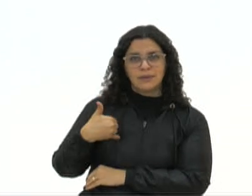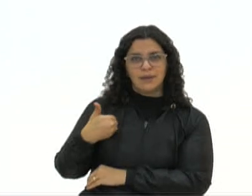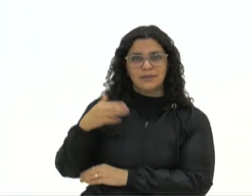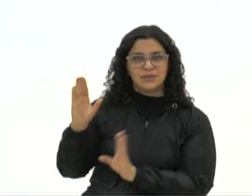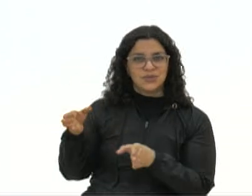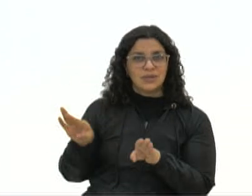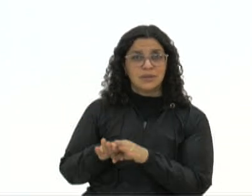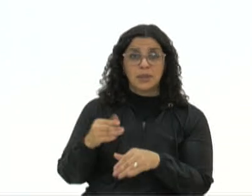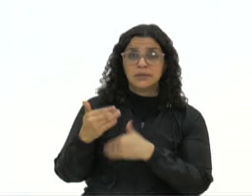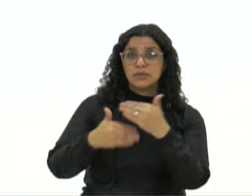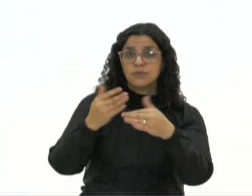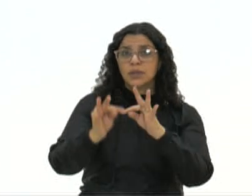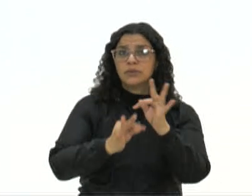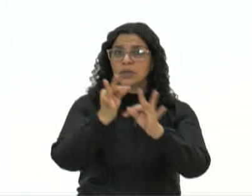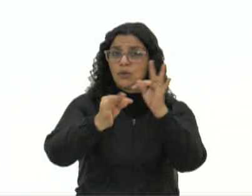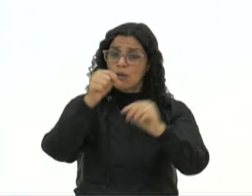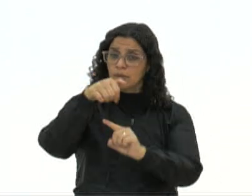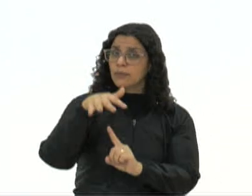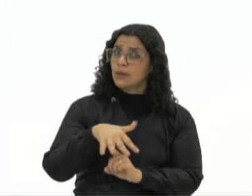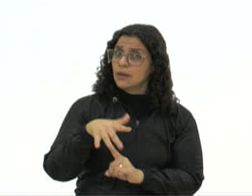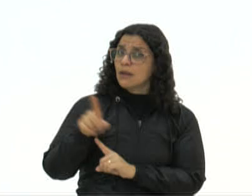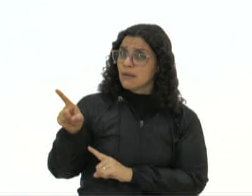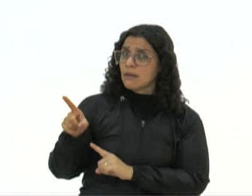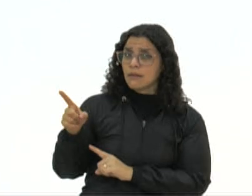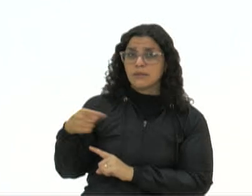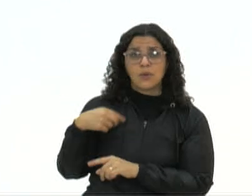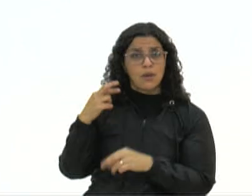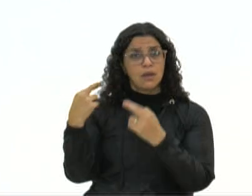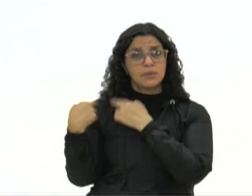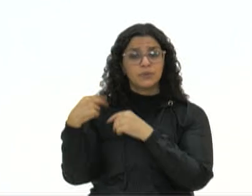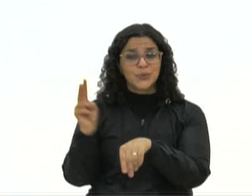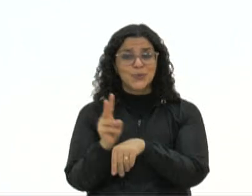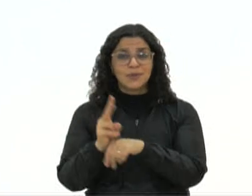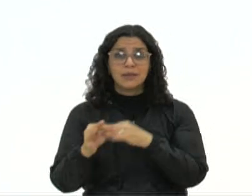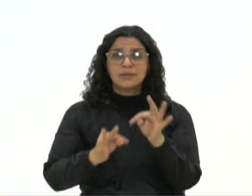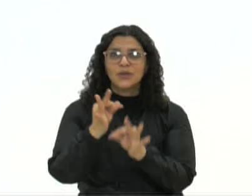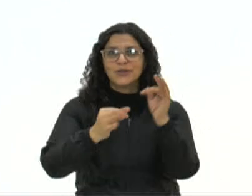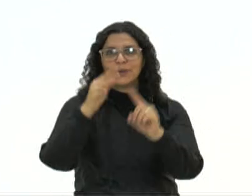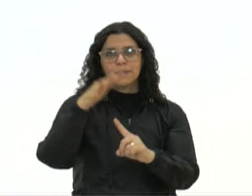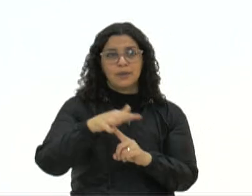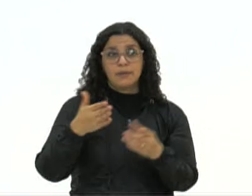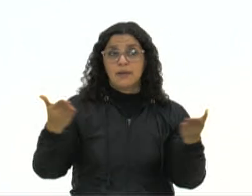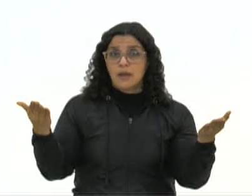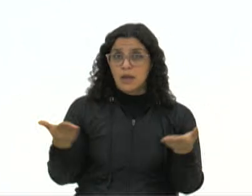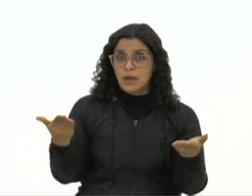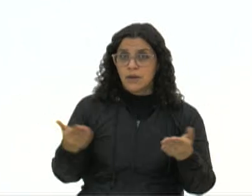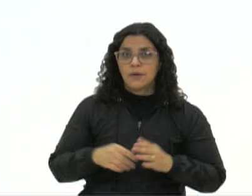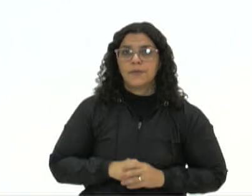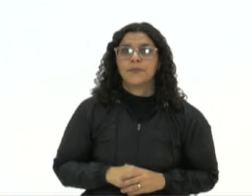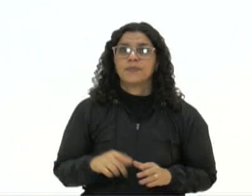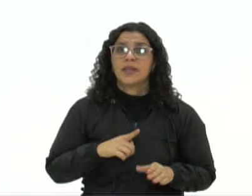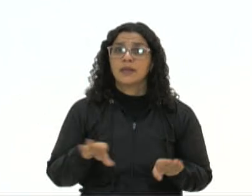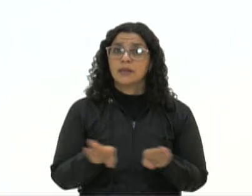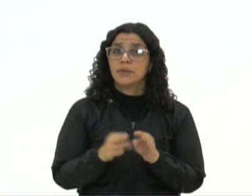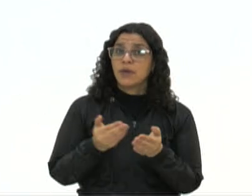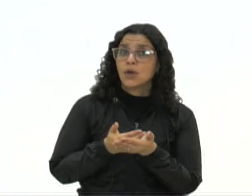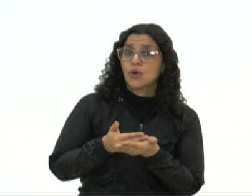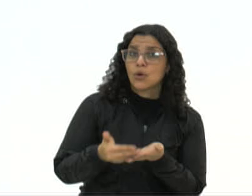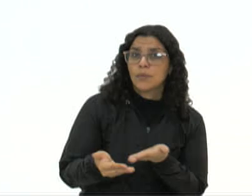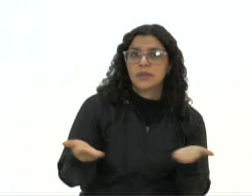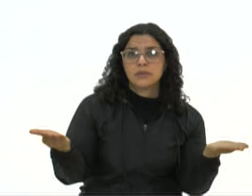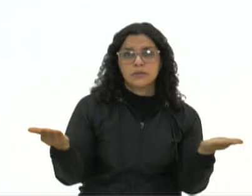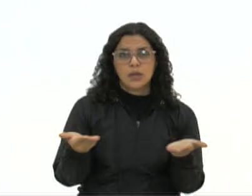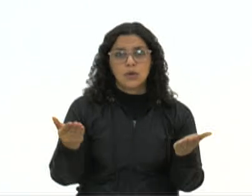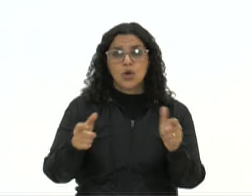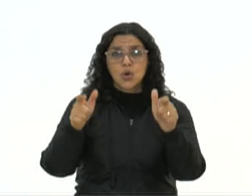responsável pelo desenvolvimento tecnológico do nosso estado. E está prestes a inaugurar